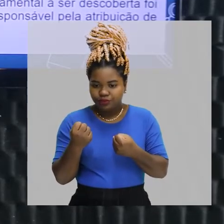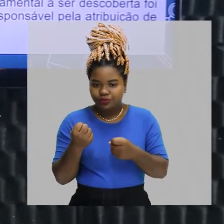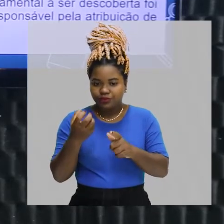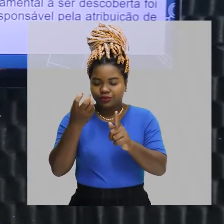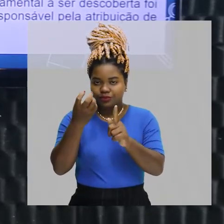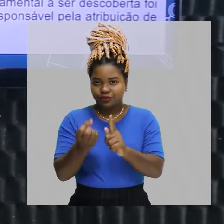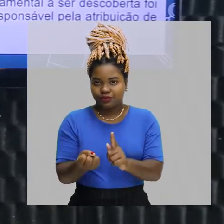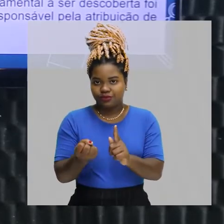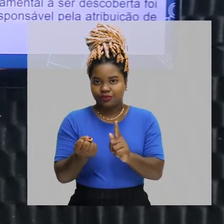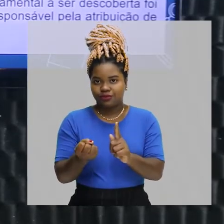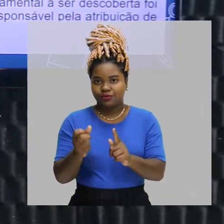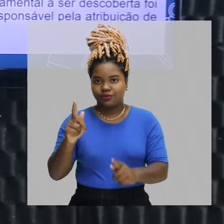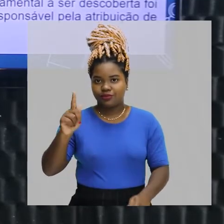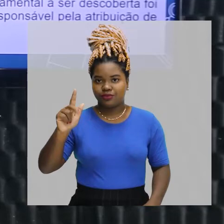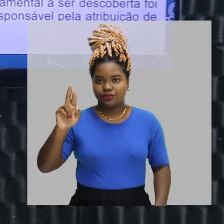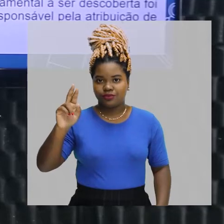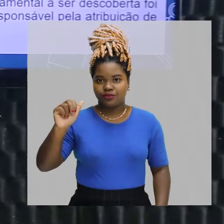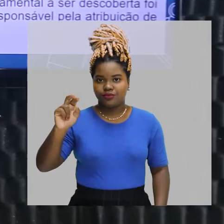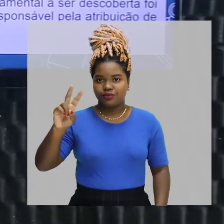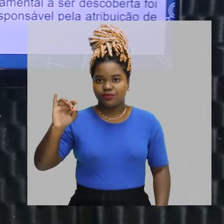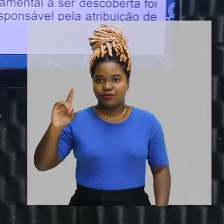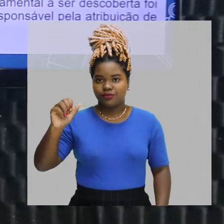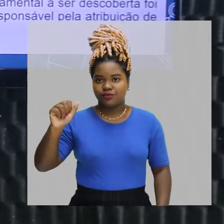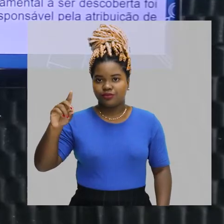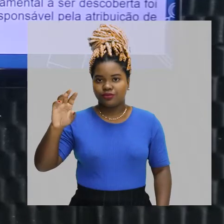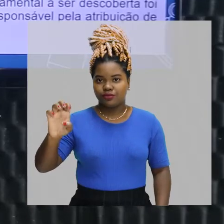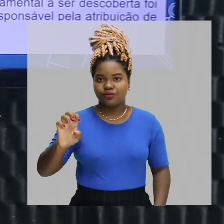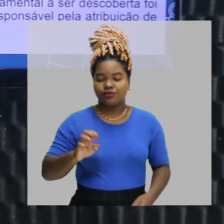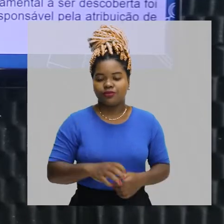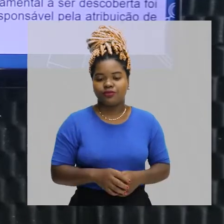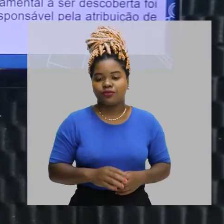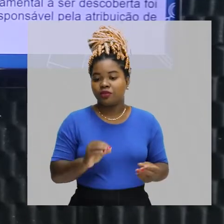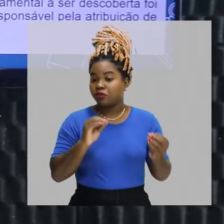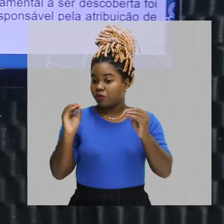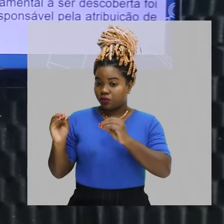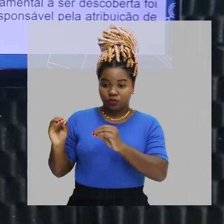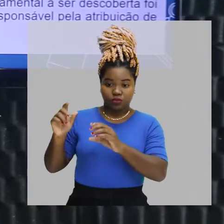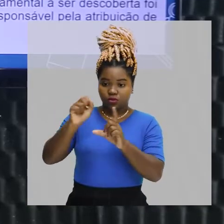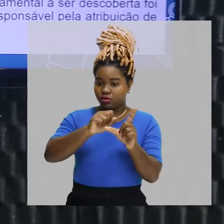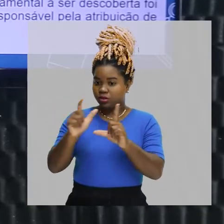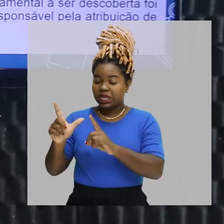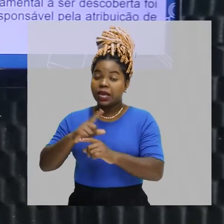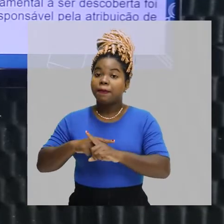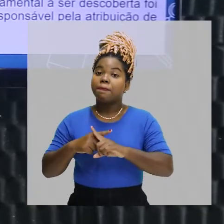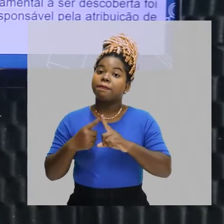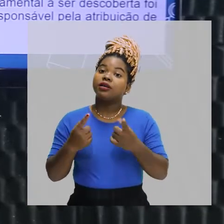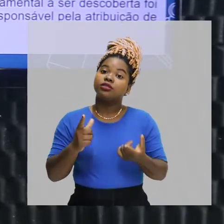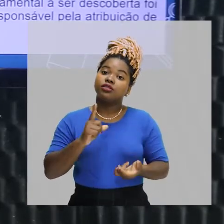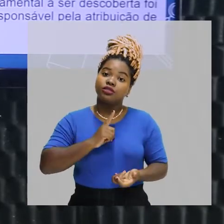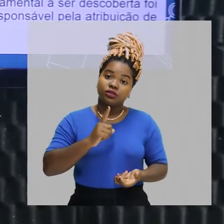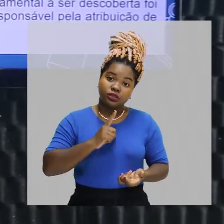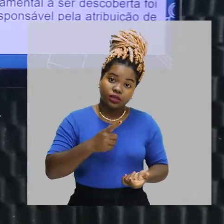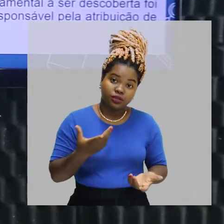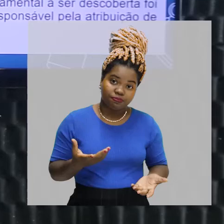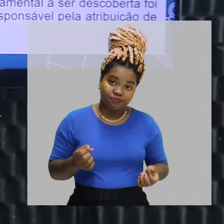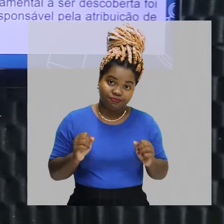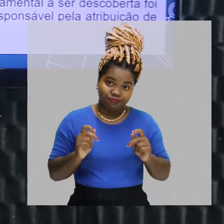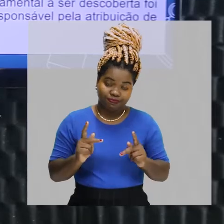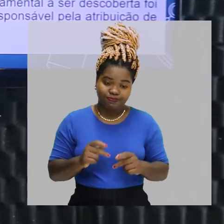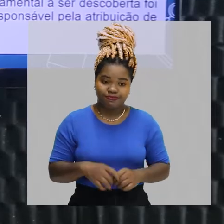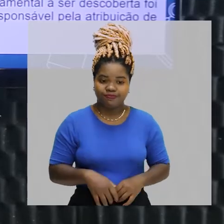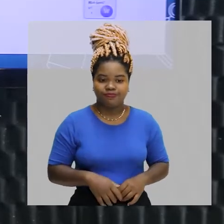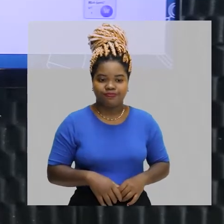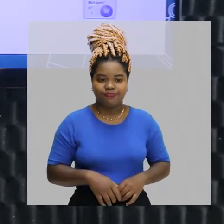gravitacional, das relações de gravidade, tá certo? Então, não foi colocado aqui, mas existe a estimativa para que se tenha esses grávitos, tá